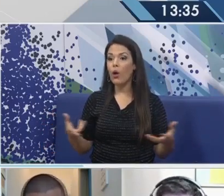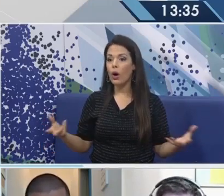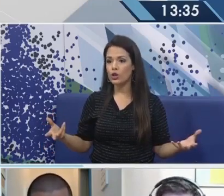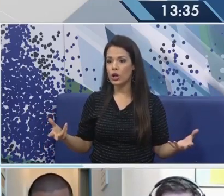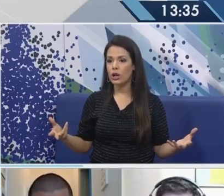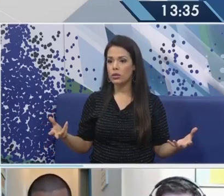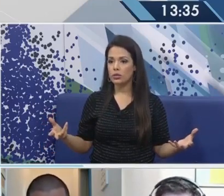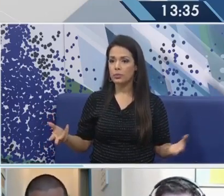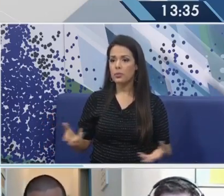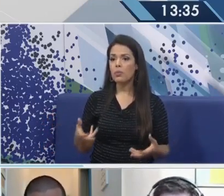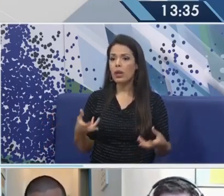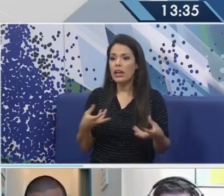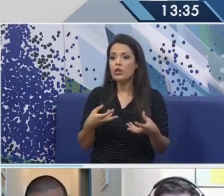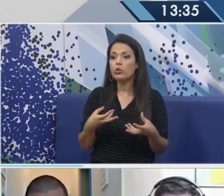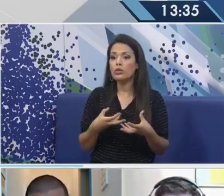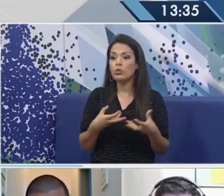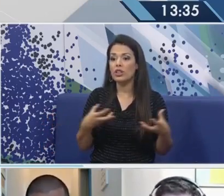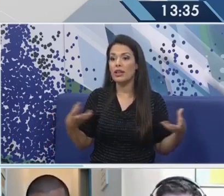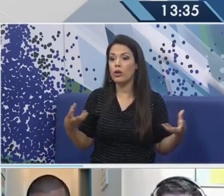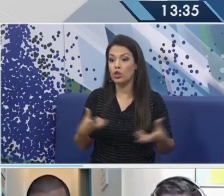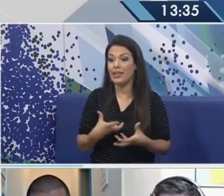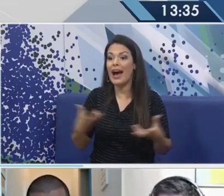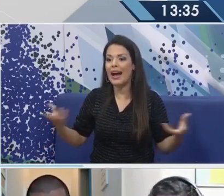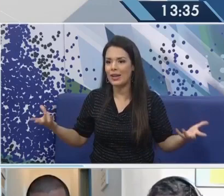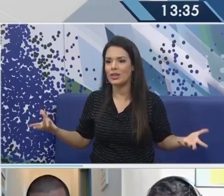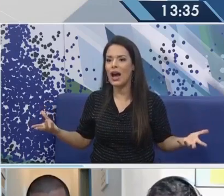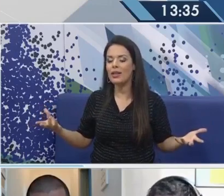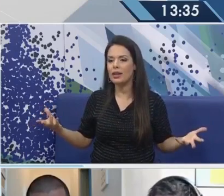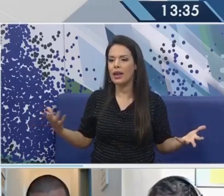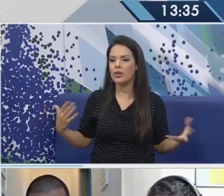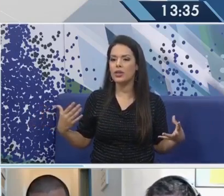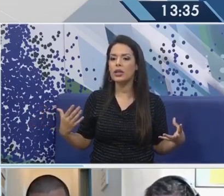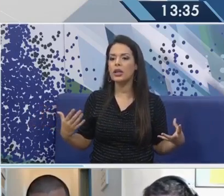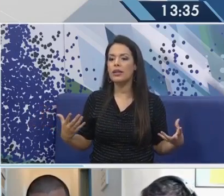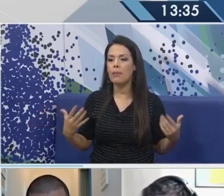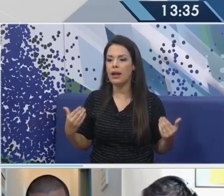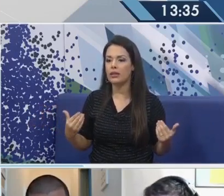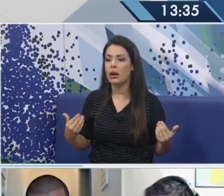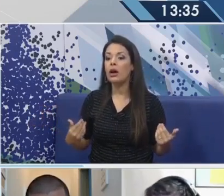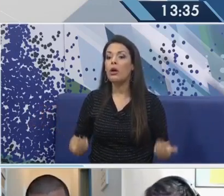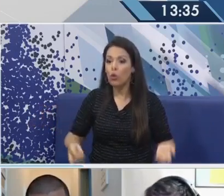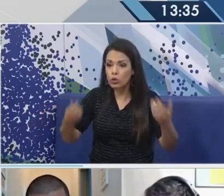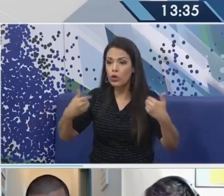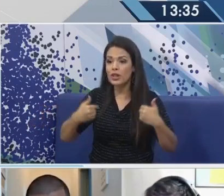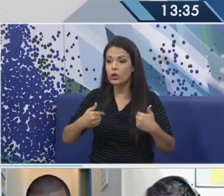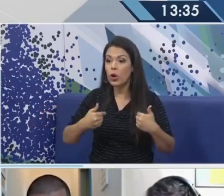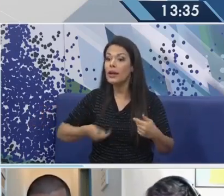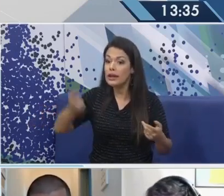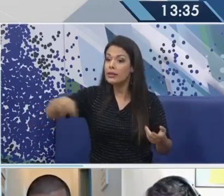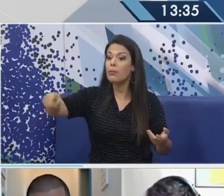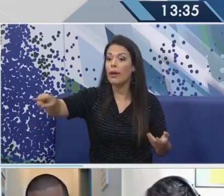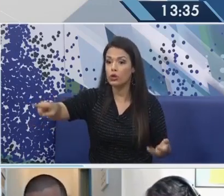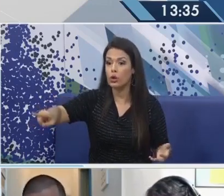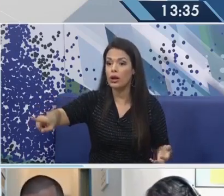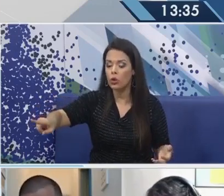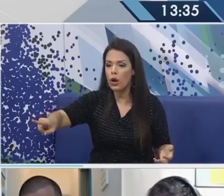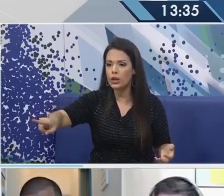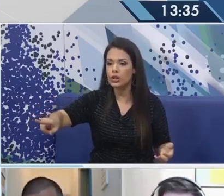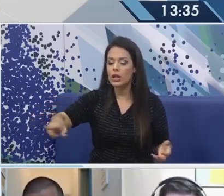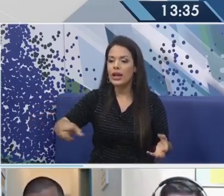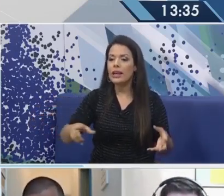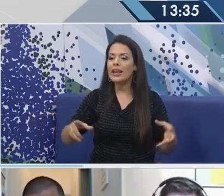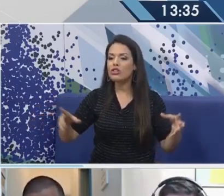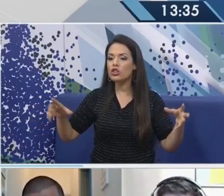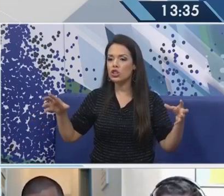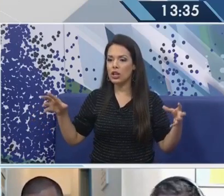tão caótica e num cenário de terra arrasada, que é assim que interpreta o torcedor e também os